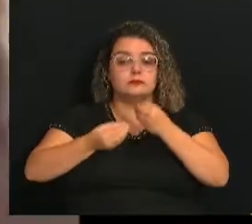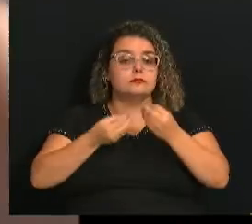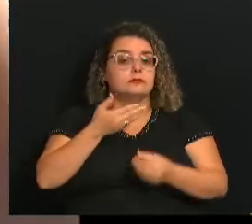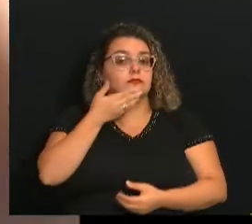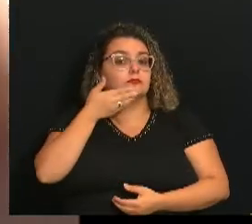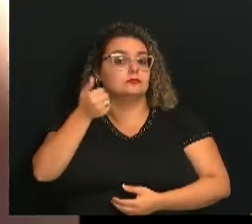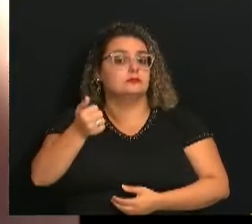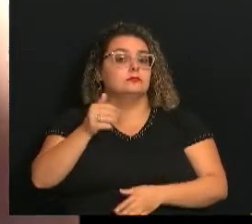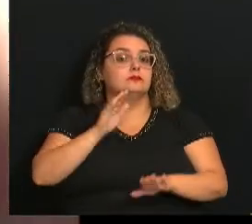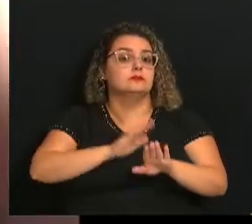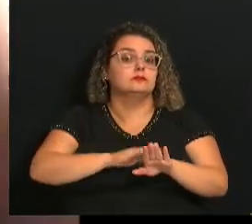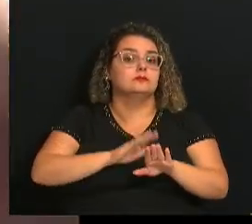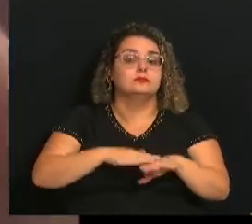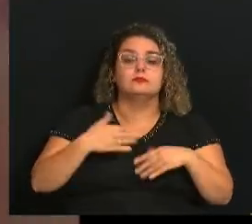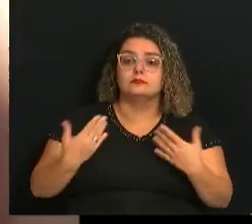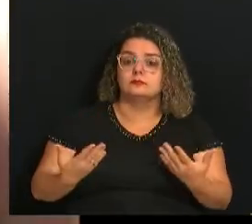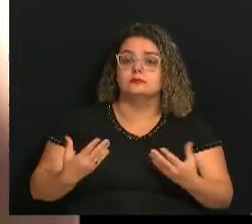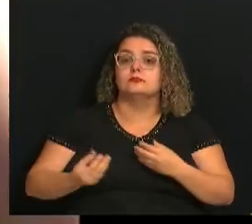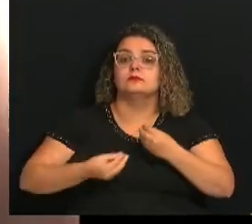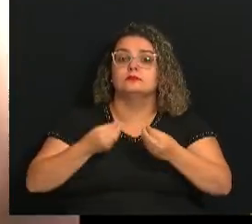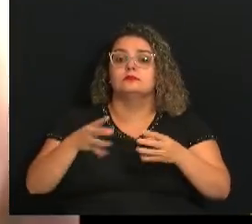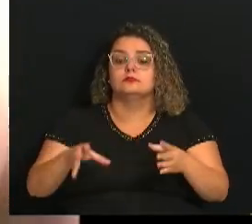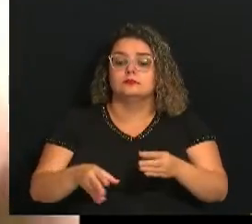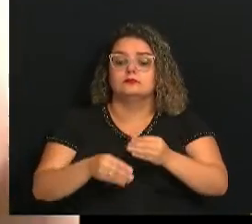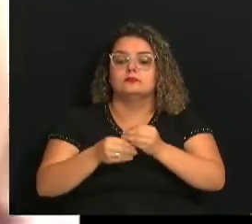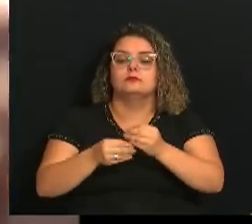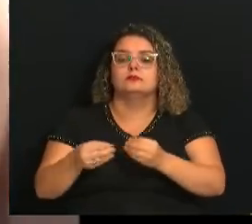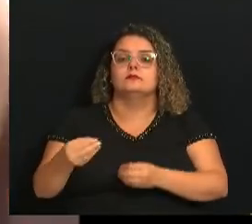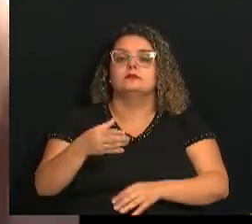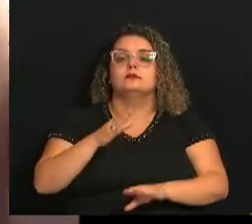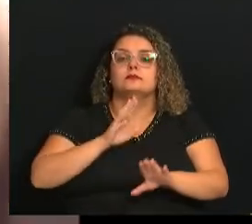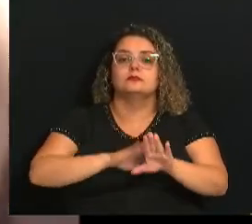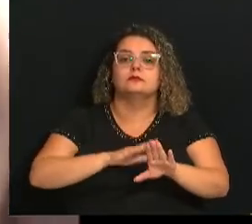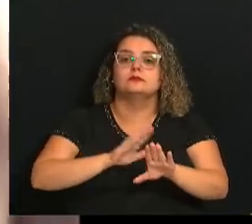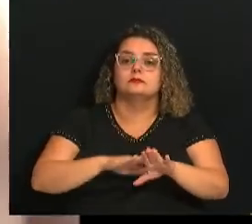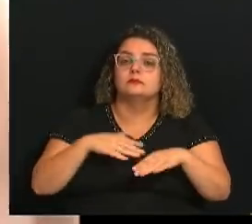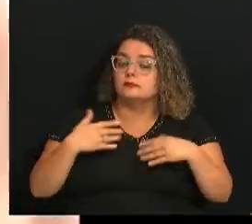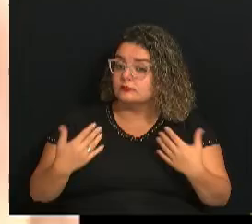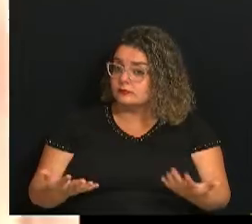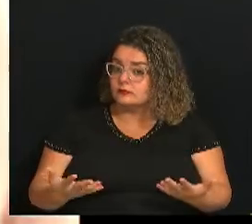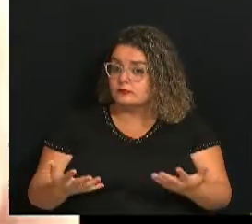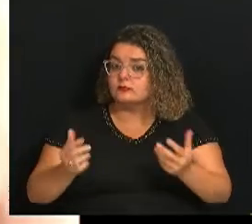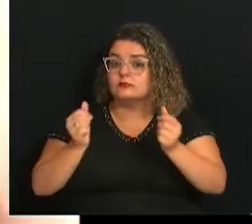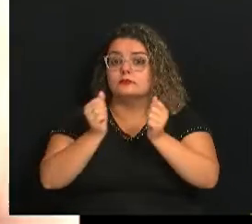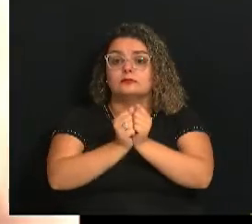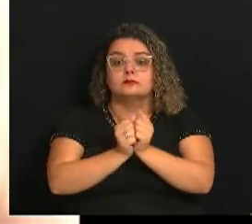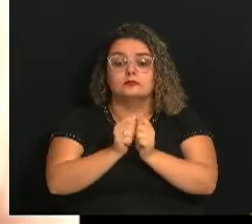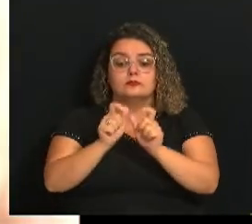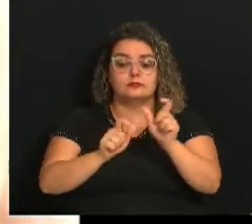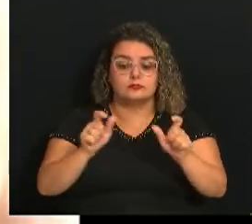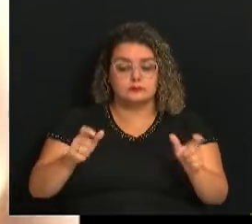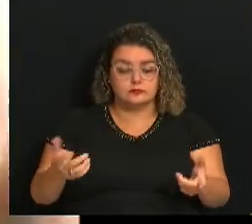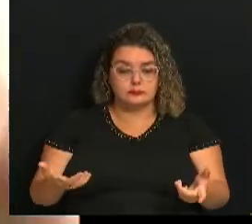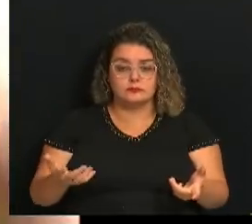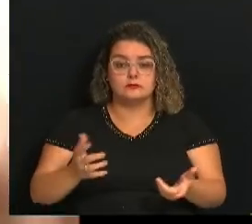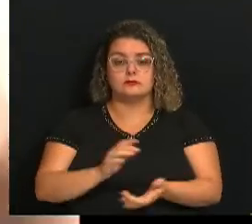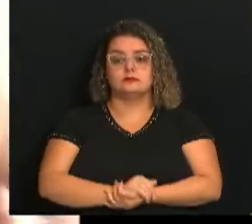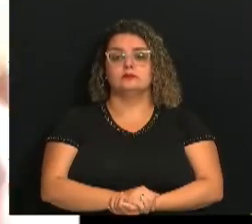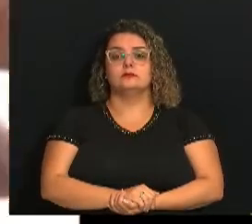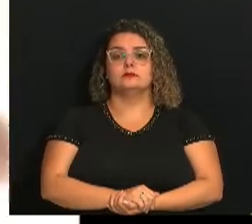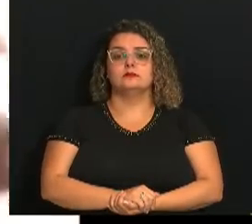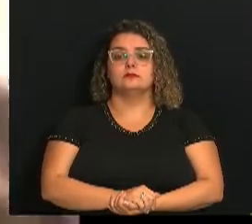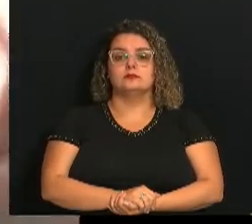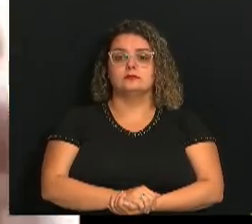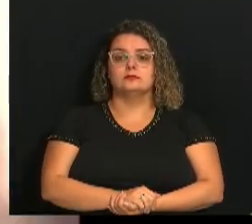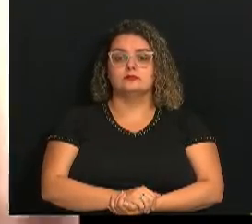públicas, de como implementar novas ações, de como, junto com a população, exercitar